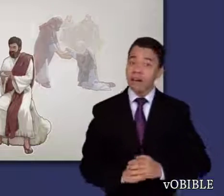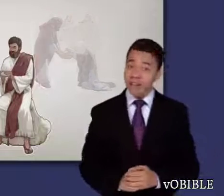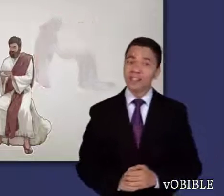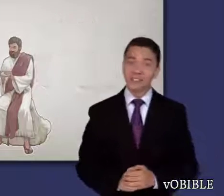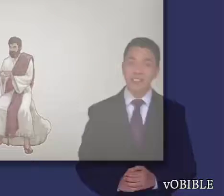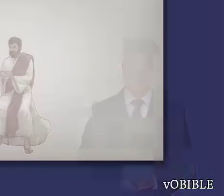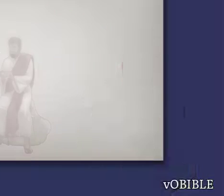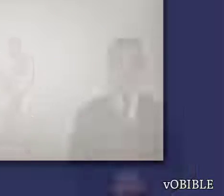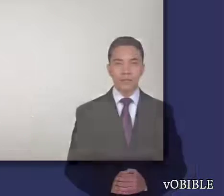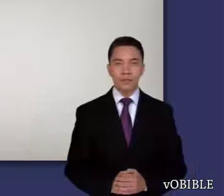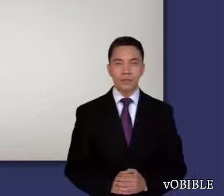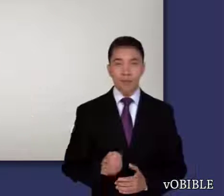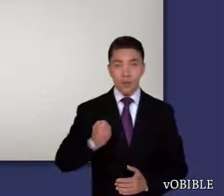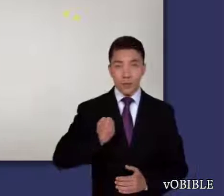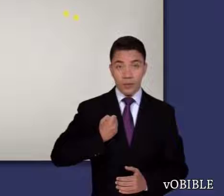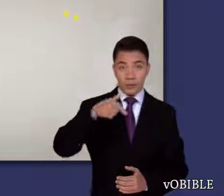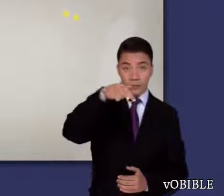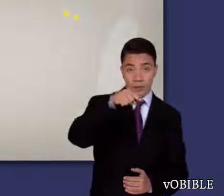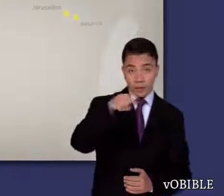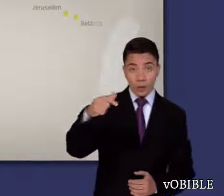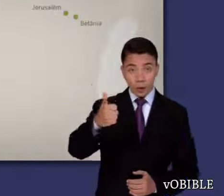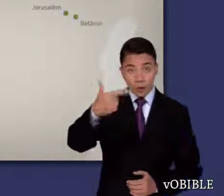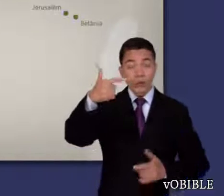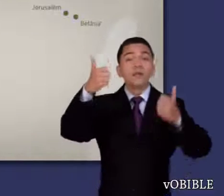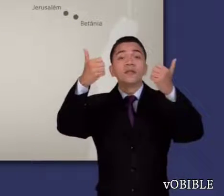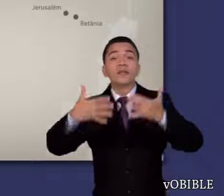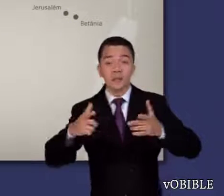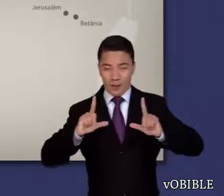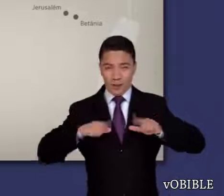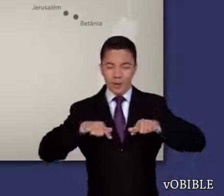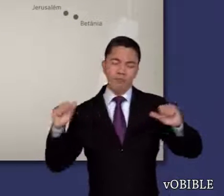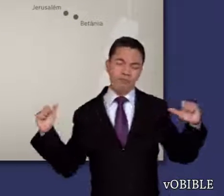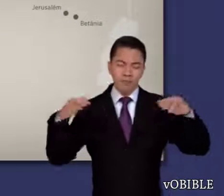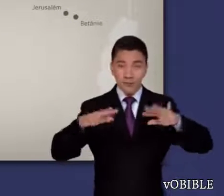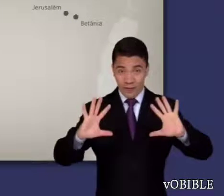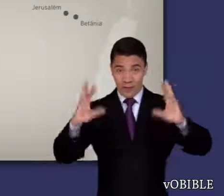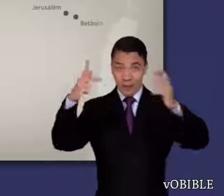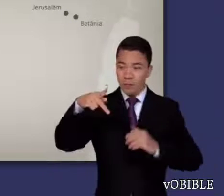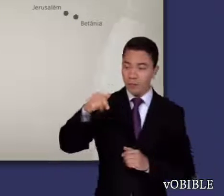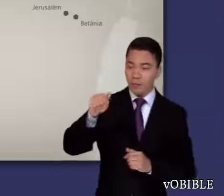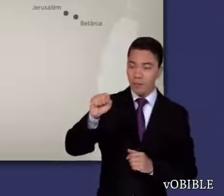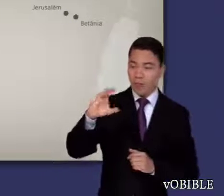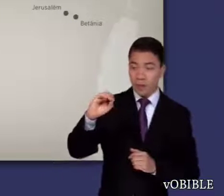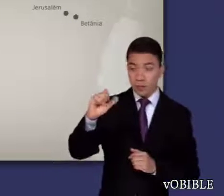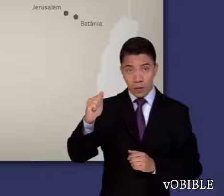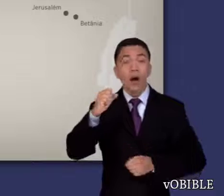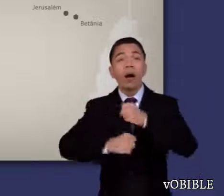crianças. Os capítulos 7 a 12 relatam os eventos depois da Páscoa do ano 32.